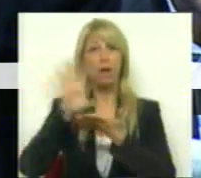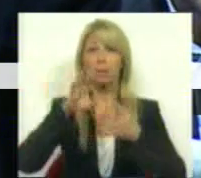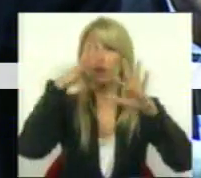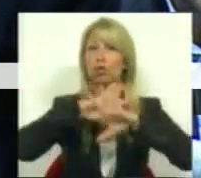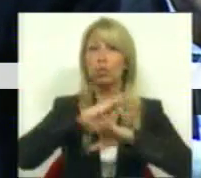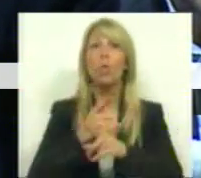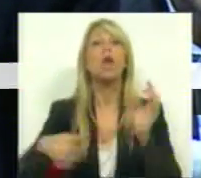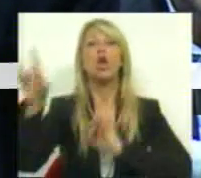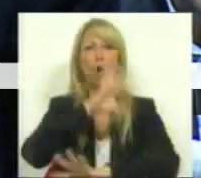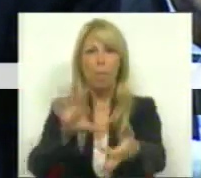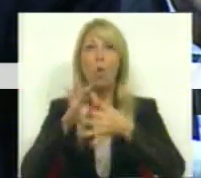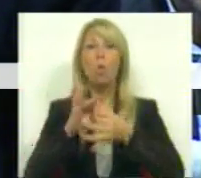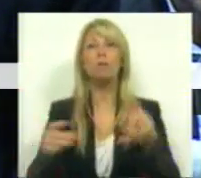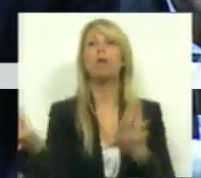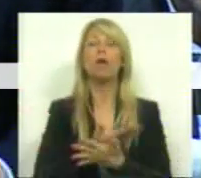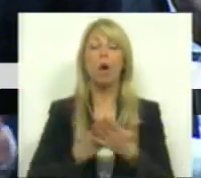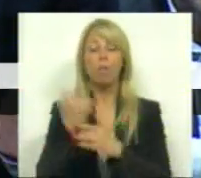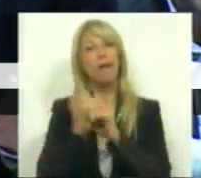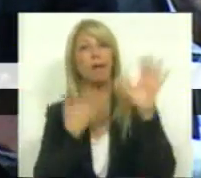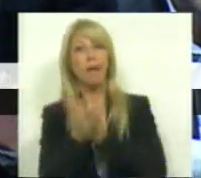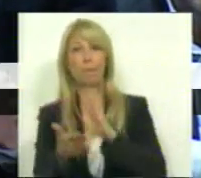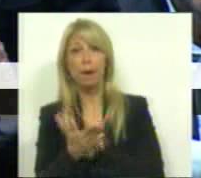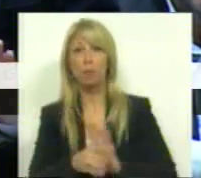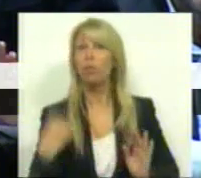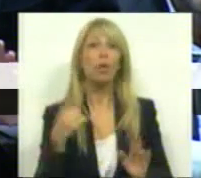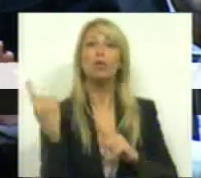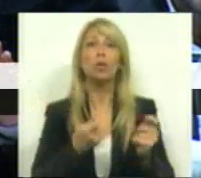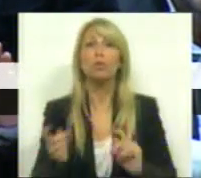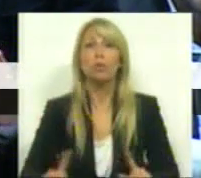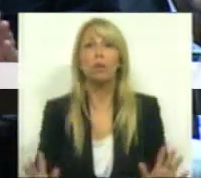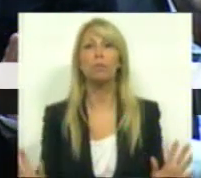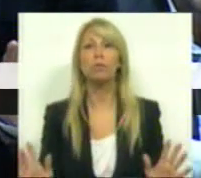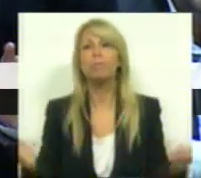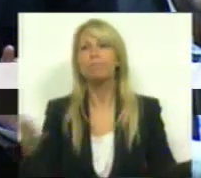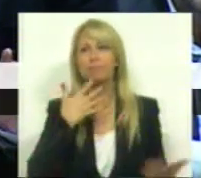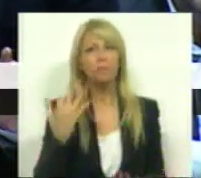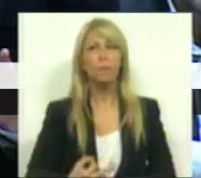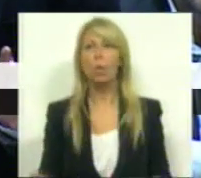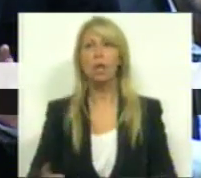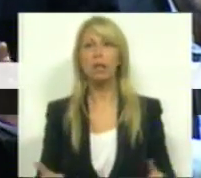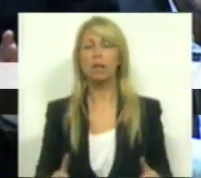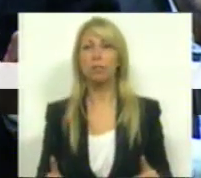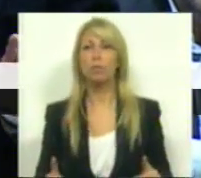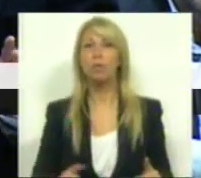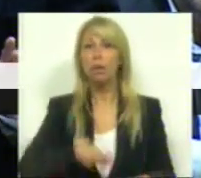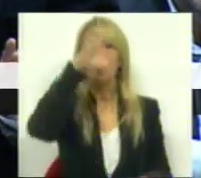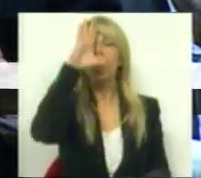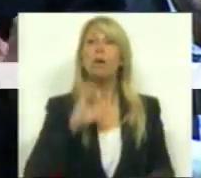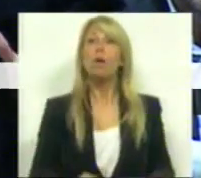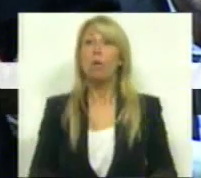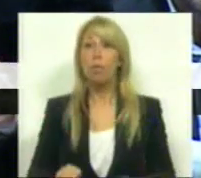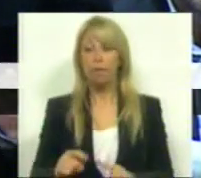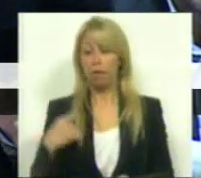da coesão, da economia e do emprego. Nós não discutimos e, portanto, não acreditamos que o governo